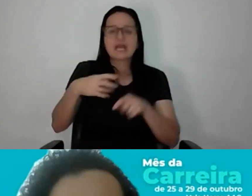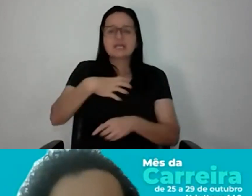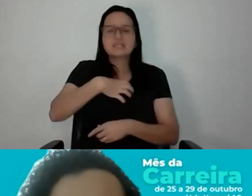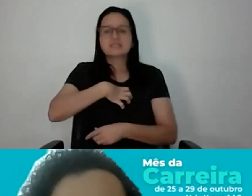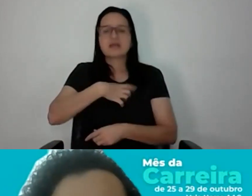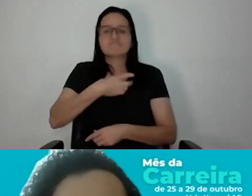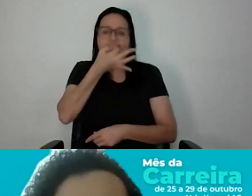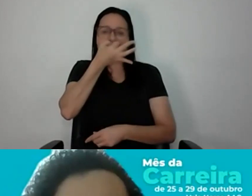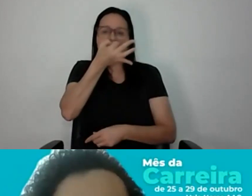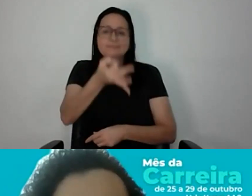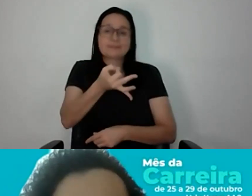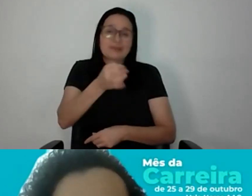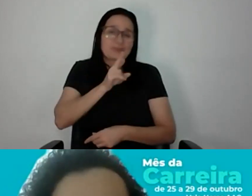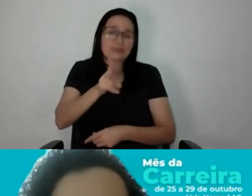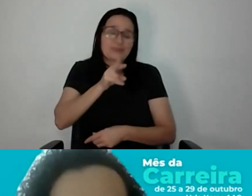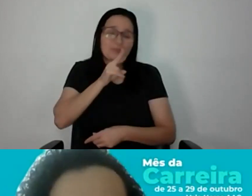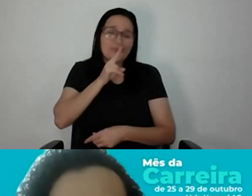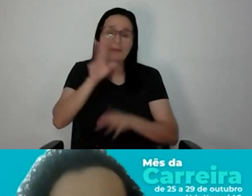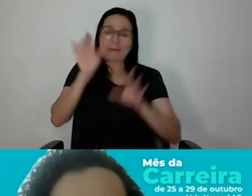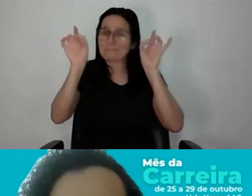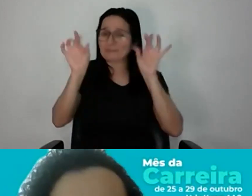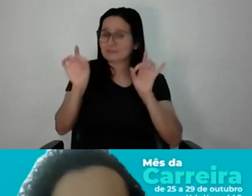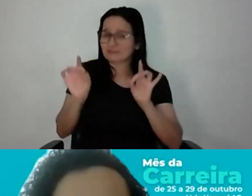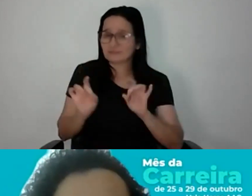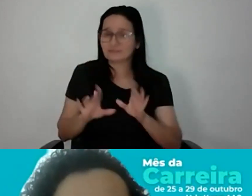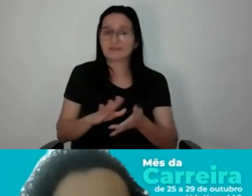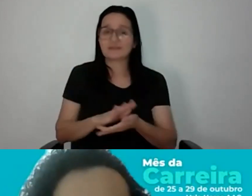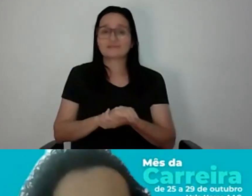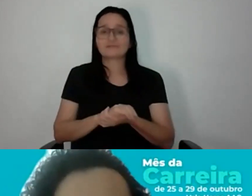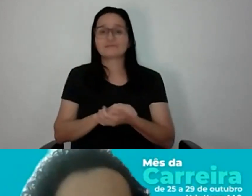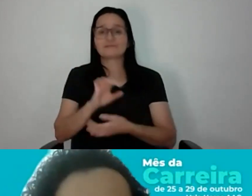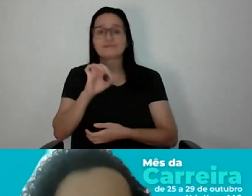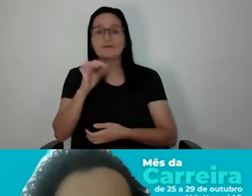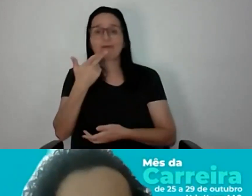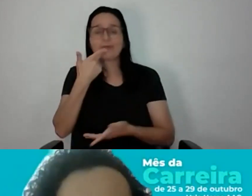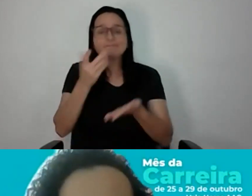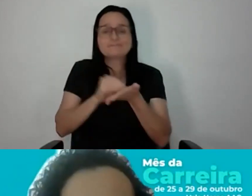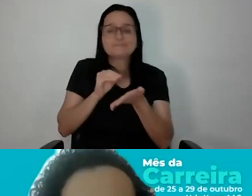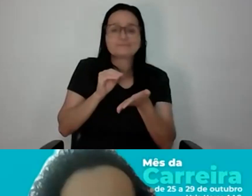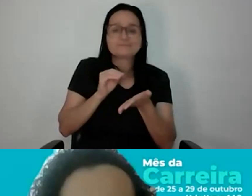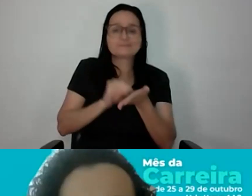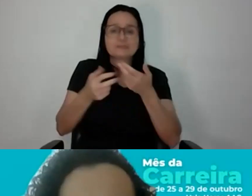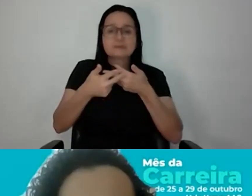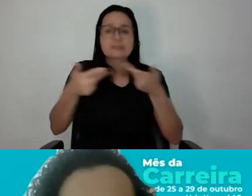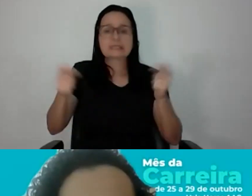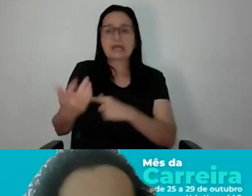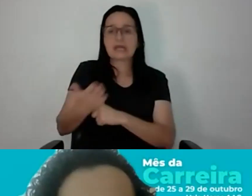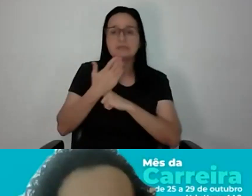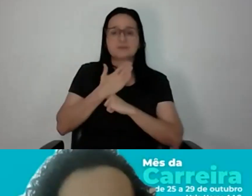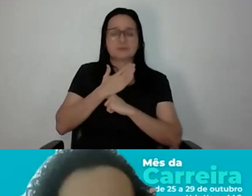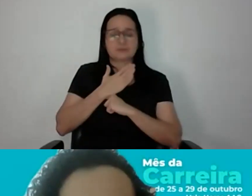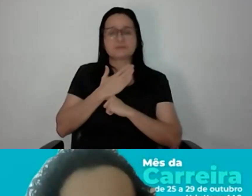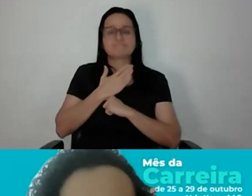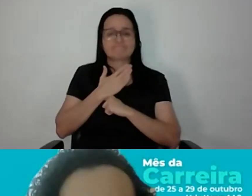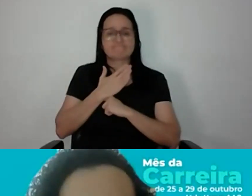ela não seja tão especial ou tão importante, ou que eventualmente pedir ajuda pode demonstrar